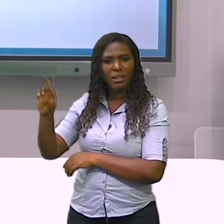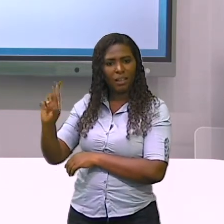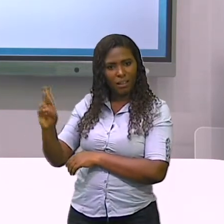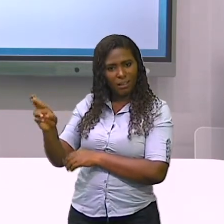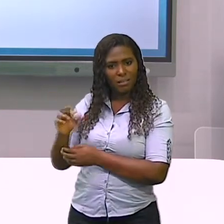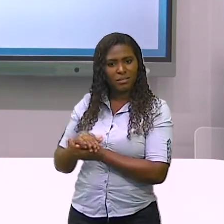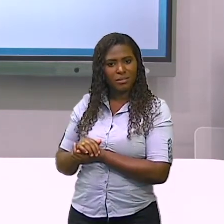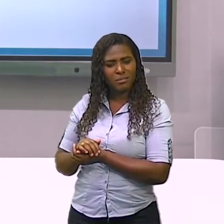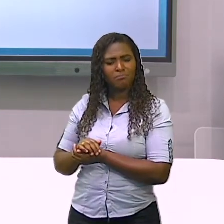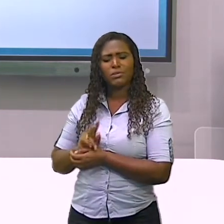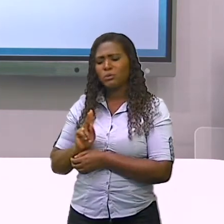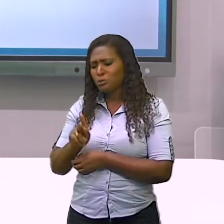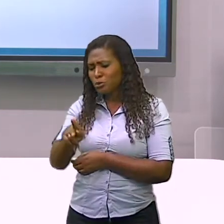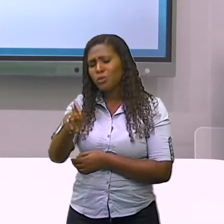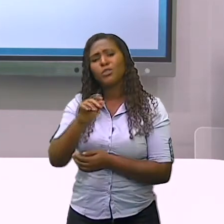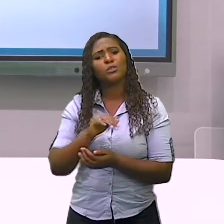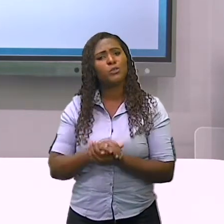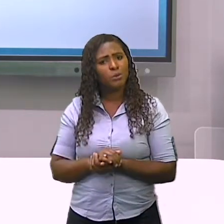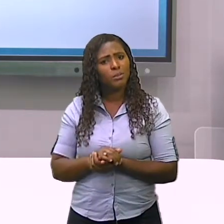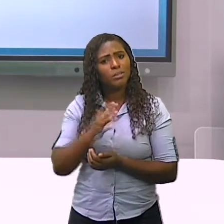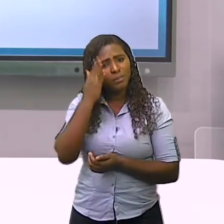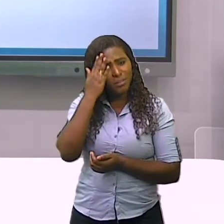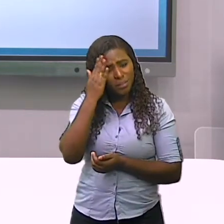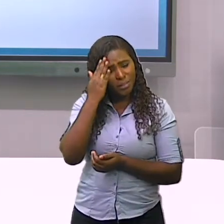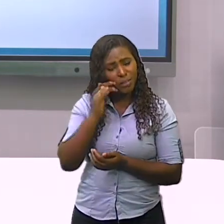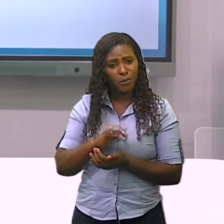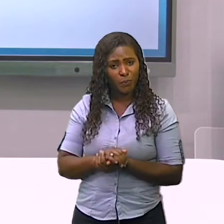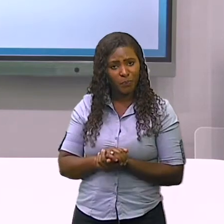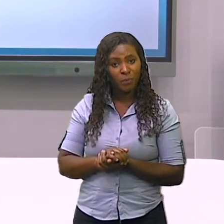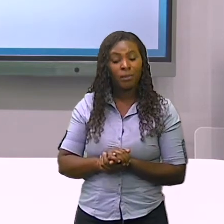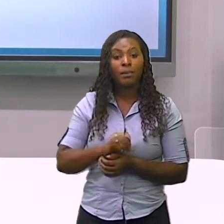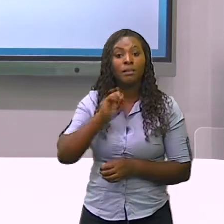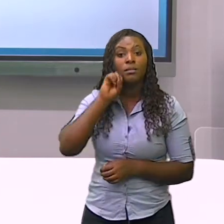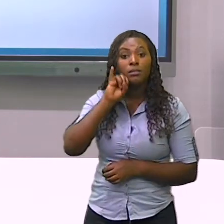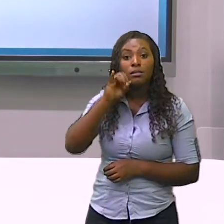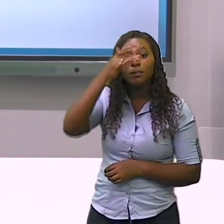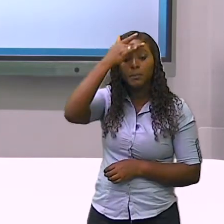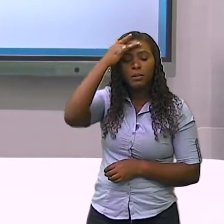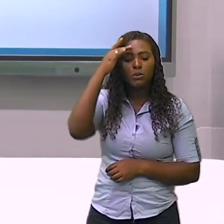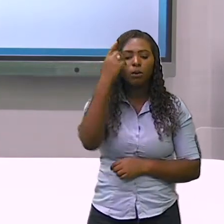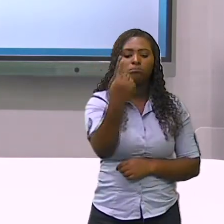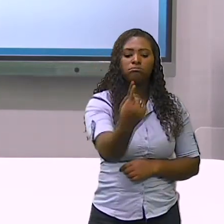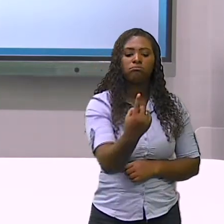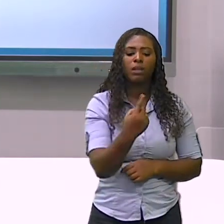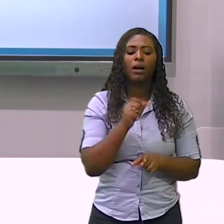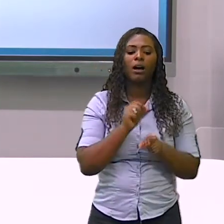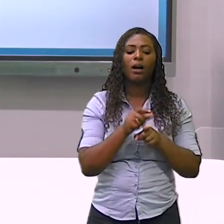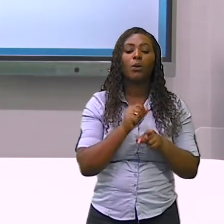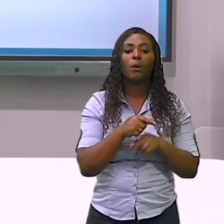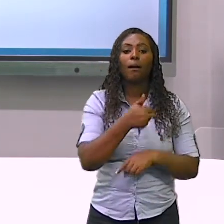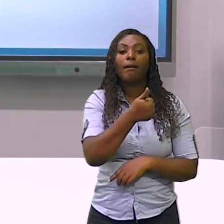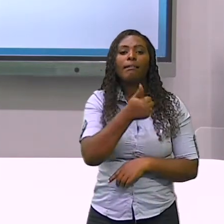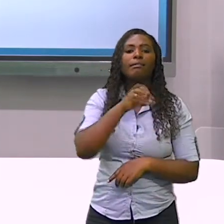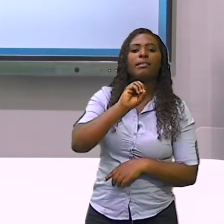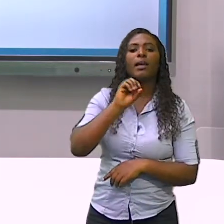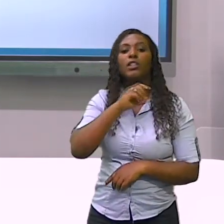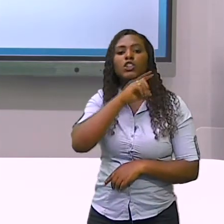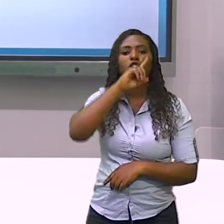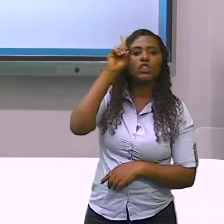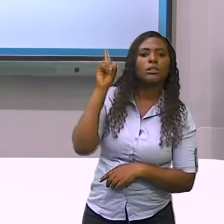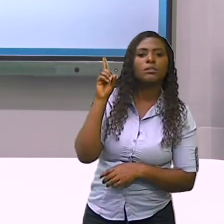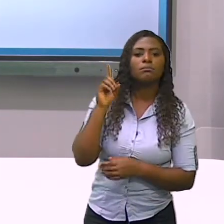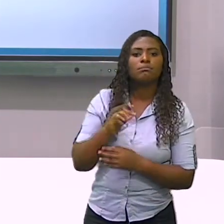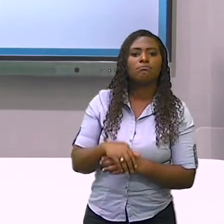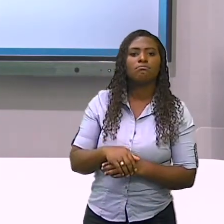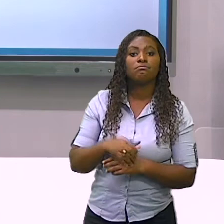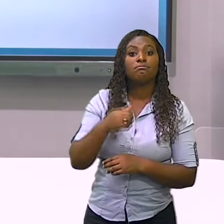Então, se o aluguel for de 10 dias, 8,50 vezes 10, eu